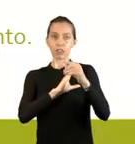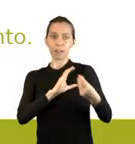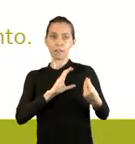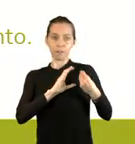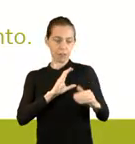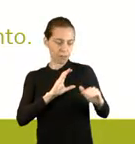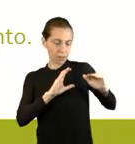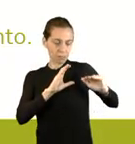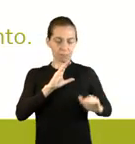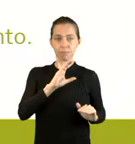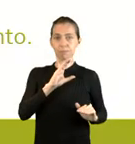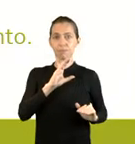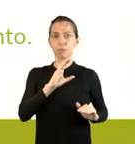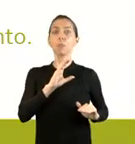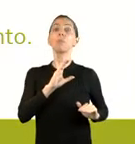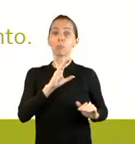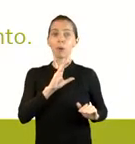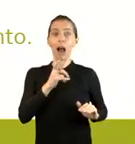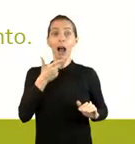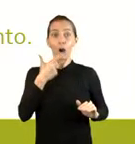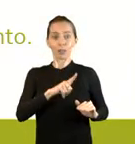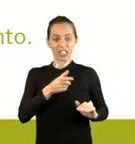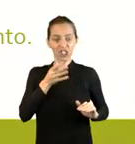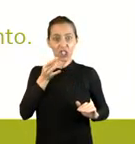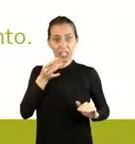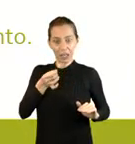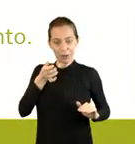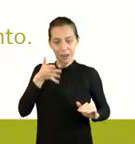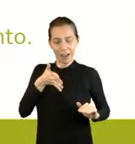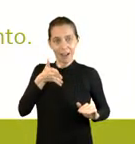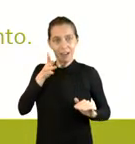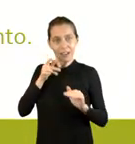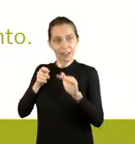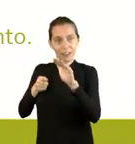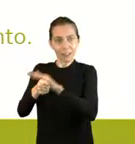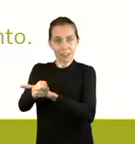vive exatamente no lugar que você deveria